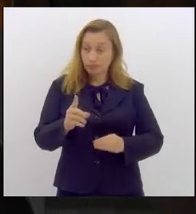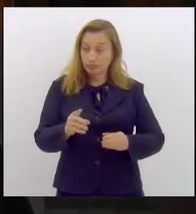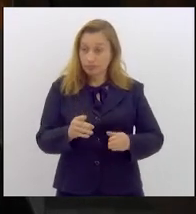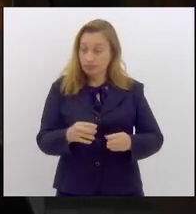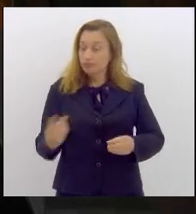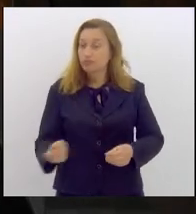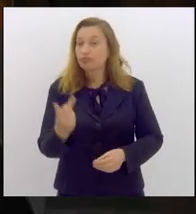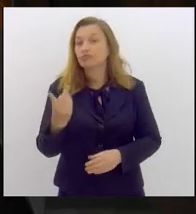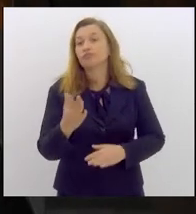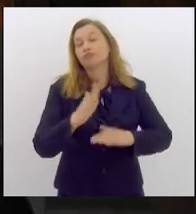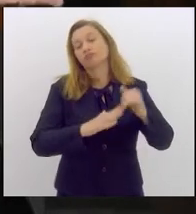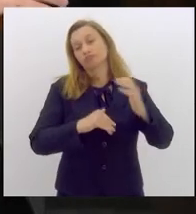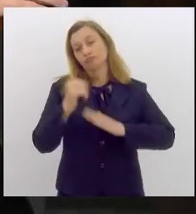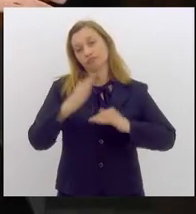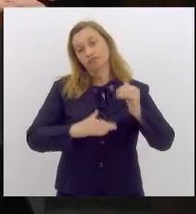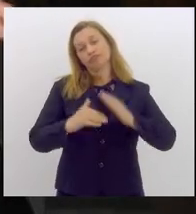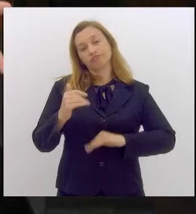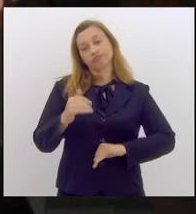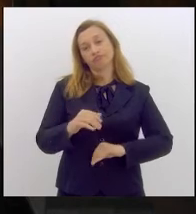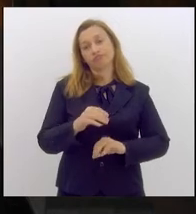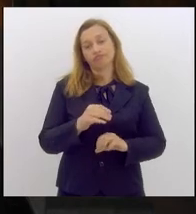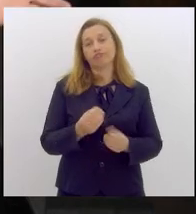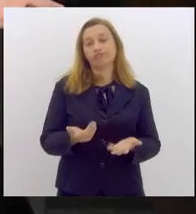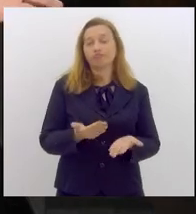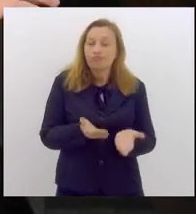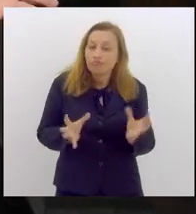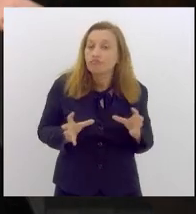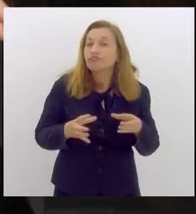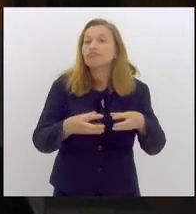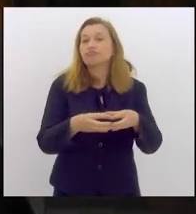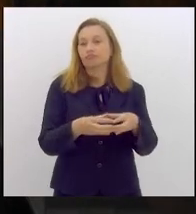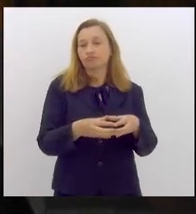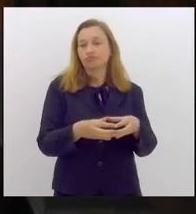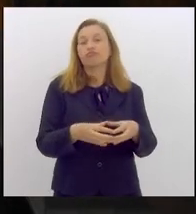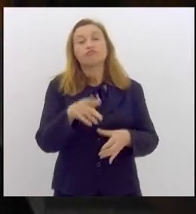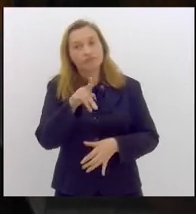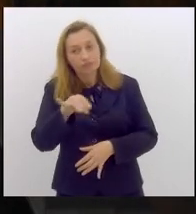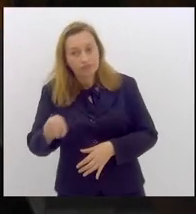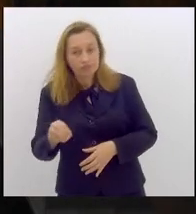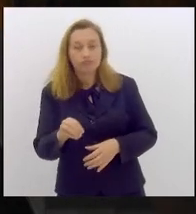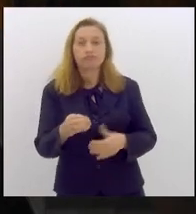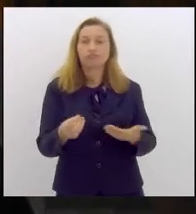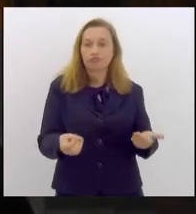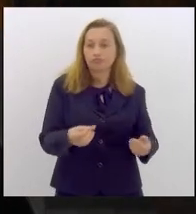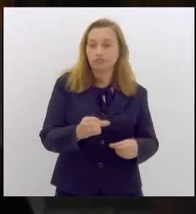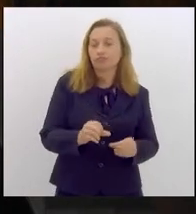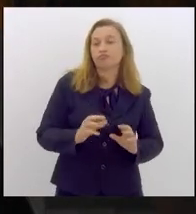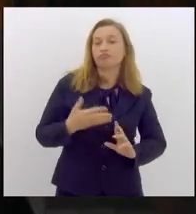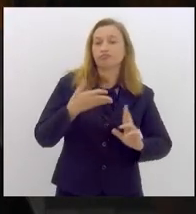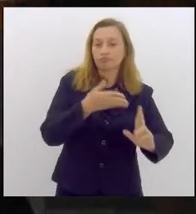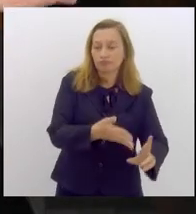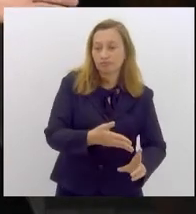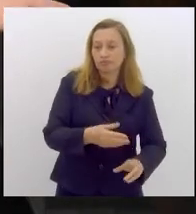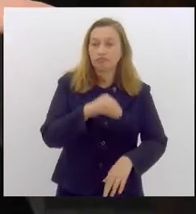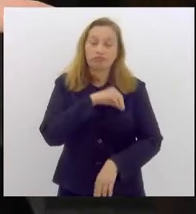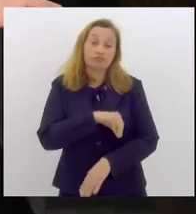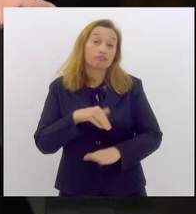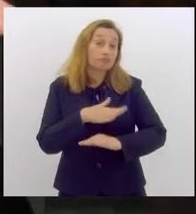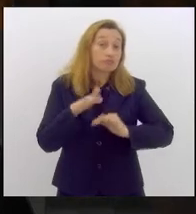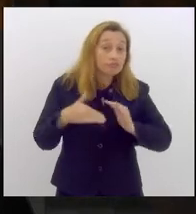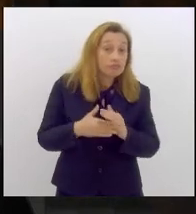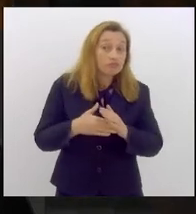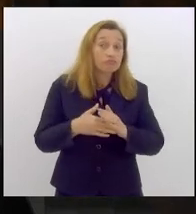de valorização dos profissionais do magistério no seu conjunto. O piso vai virando a referência salarial de toda a